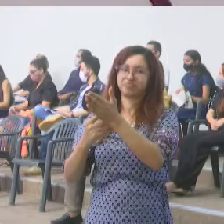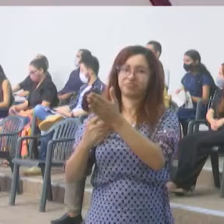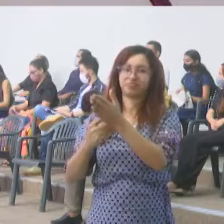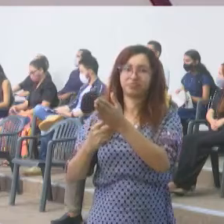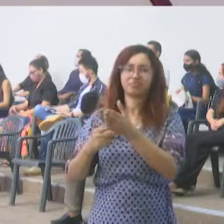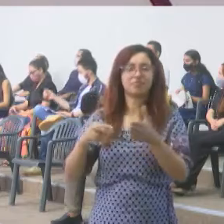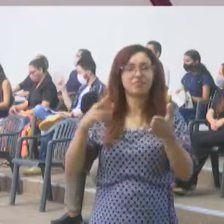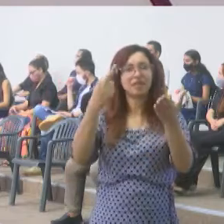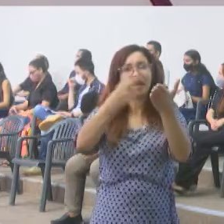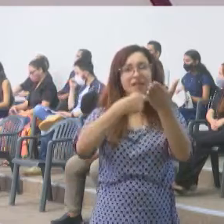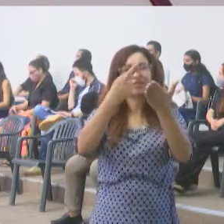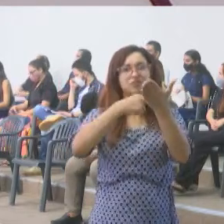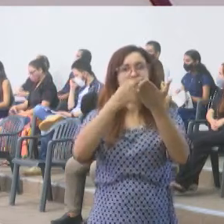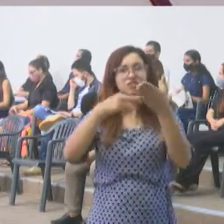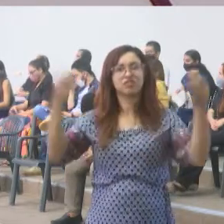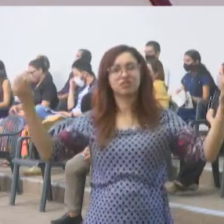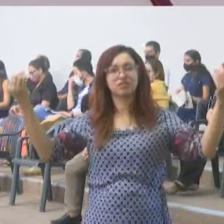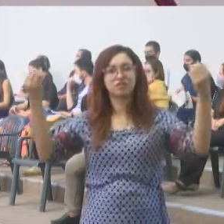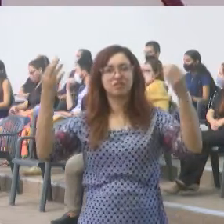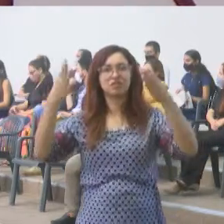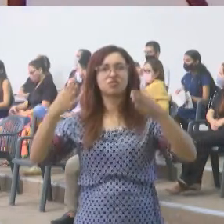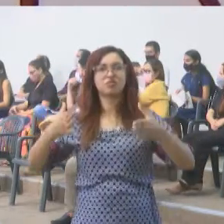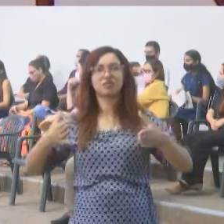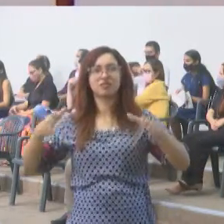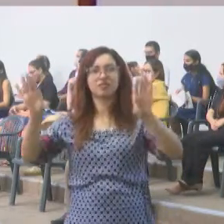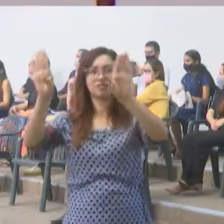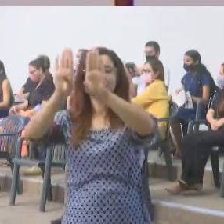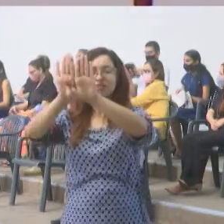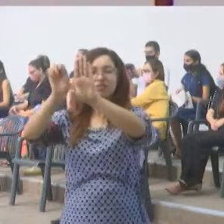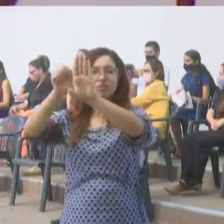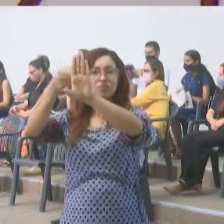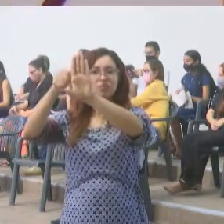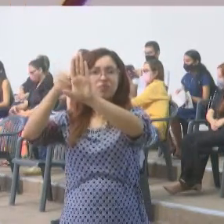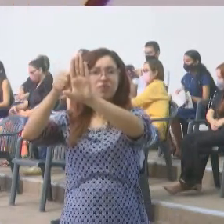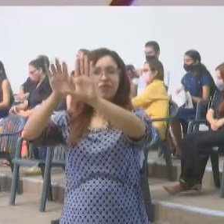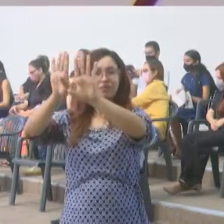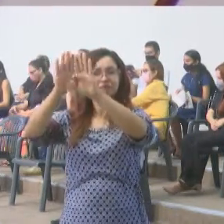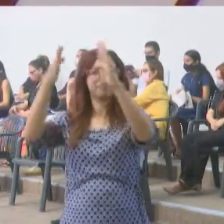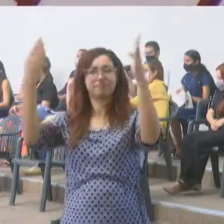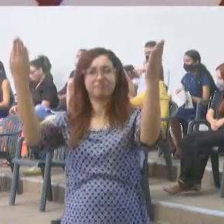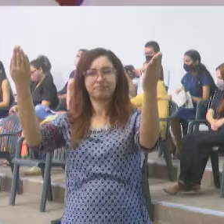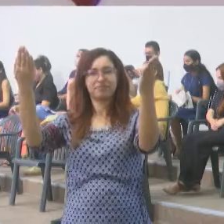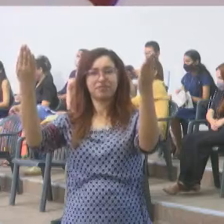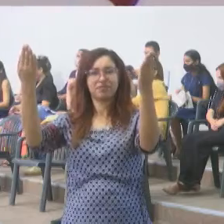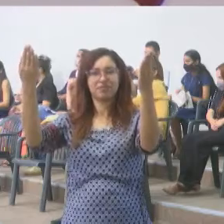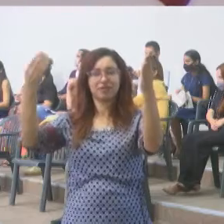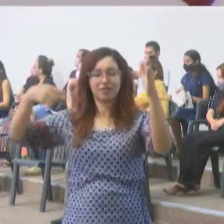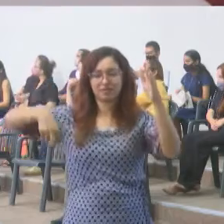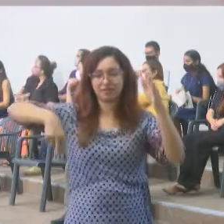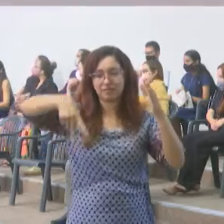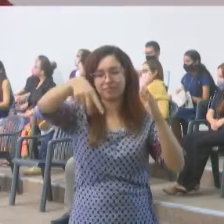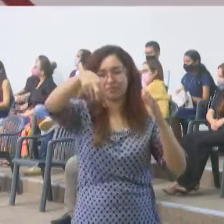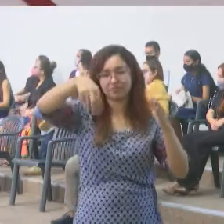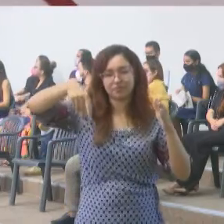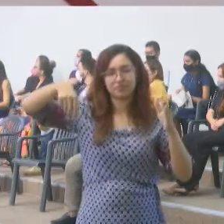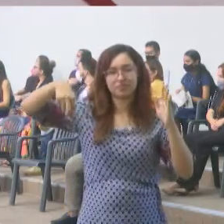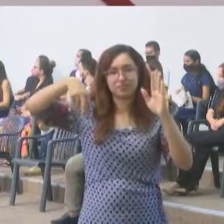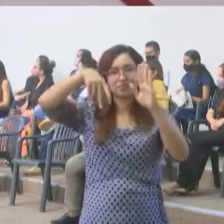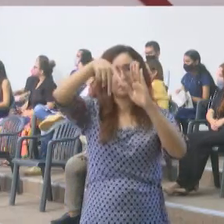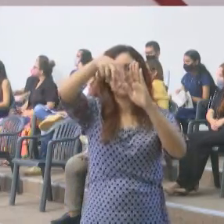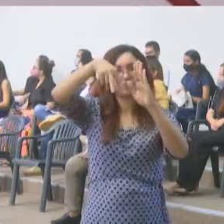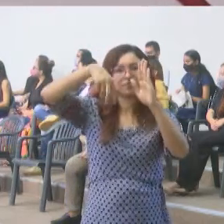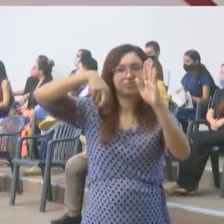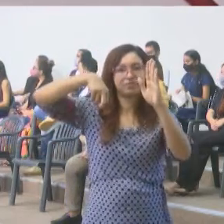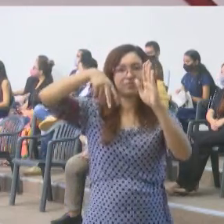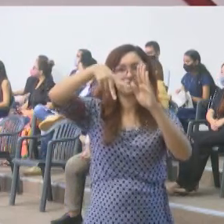revista fala isso muito bem, que portões não eram simplesmente um local de passagem, de entrada. Dentro de um portão havia